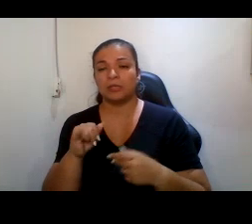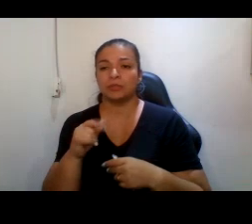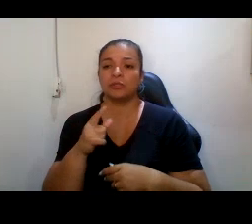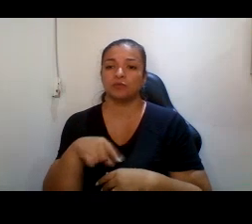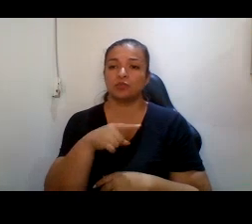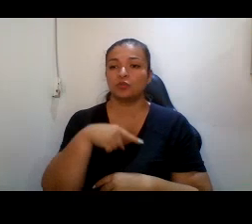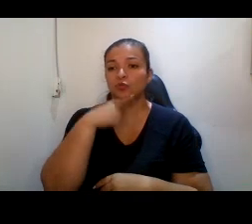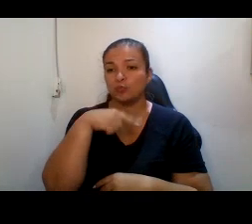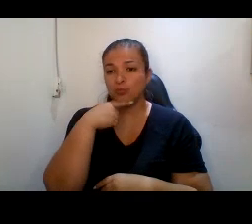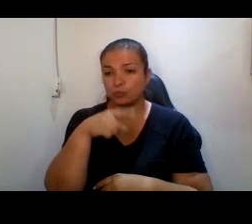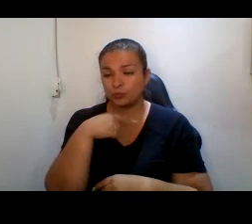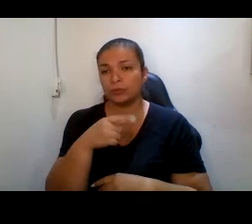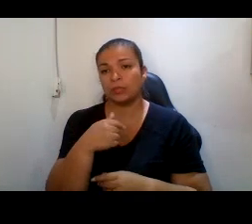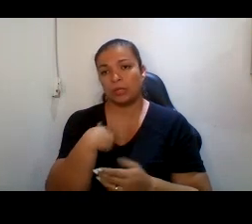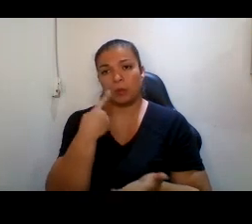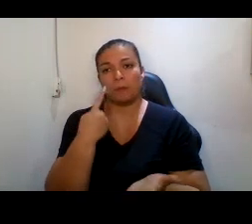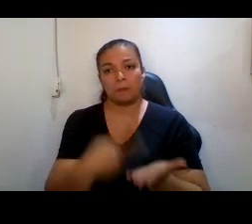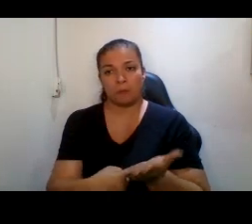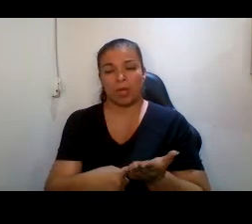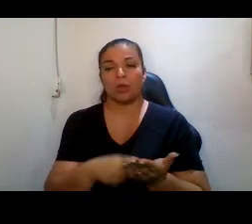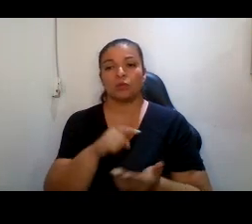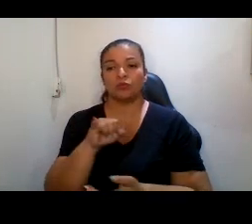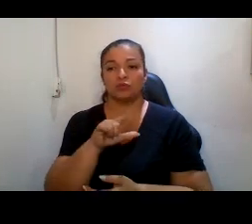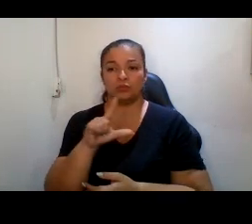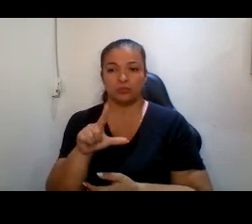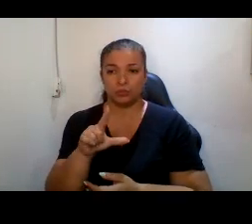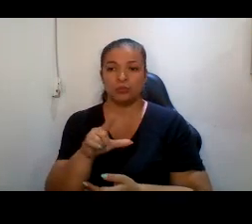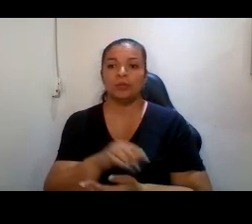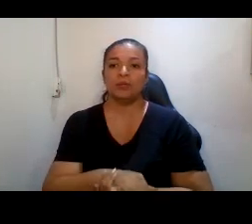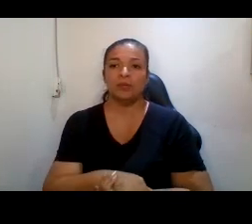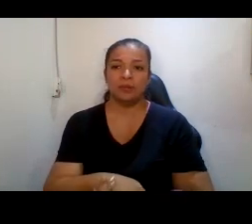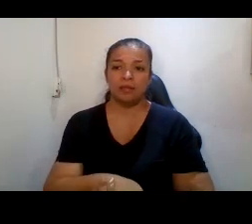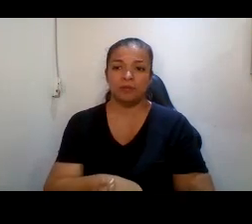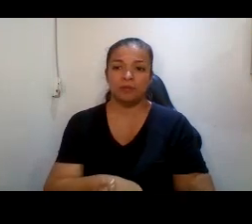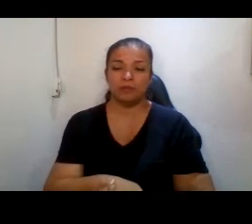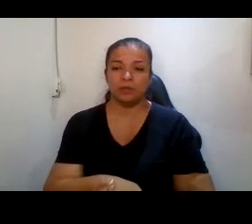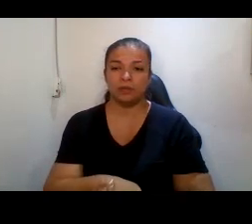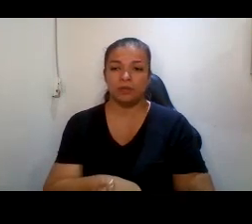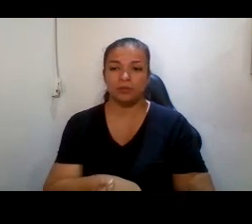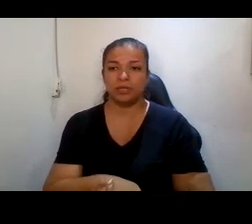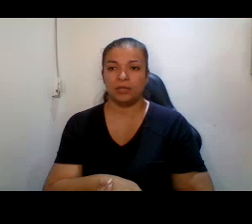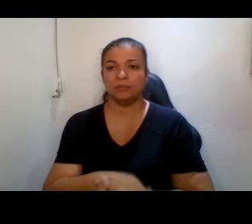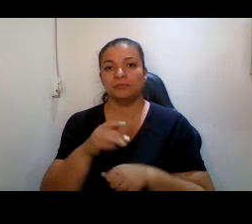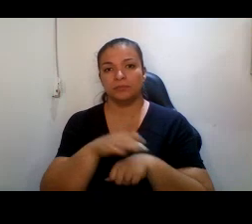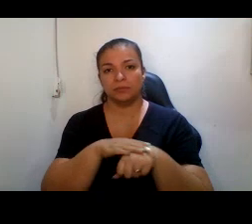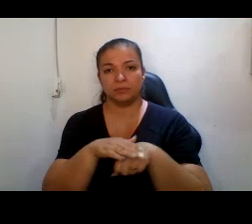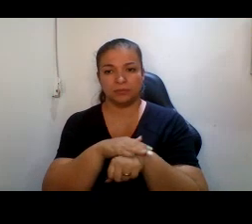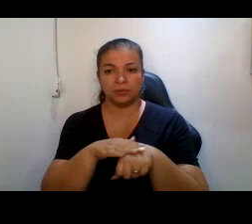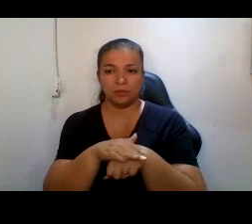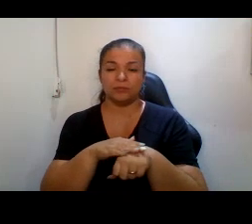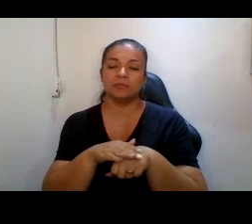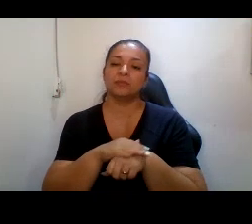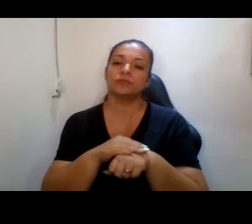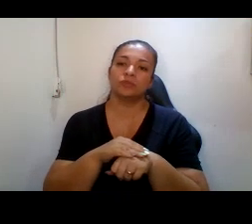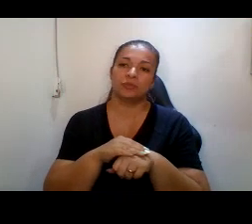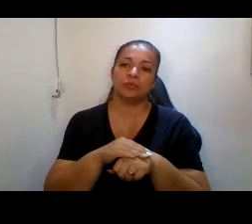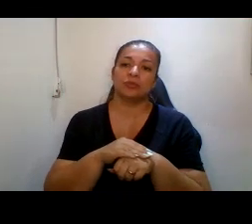dúvida, eu marco um em julho para a gente conversar antes do